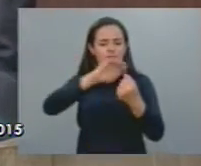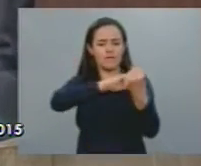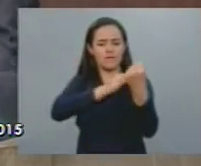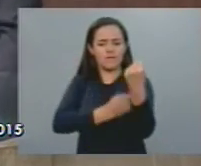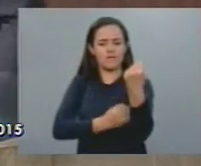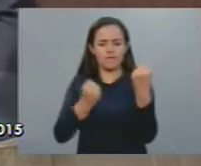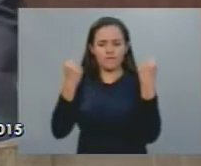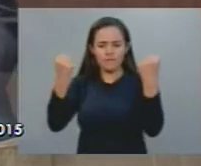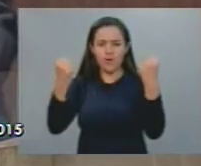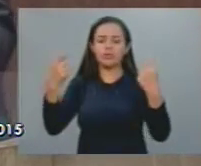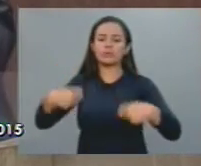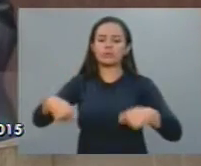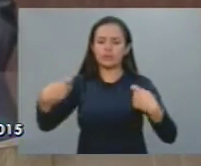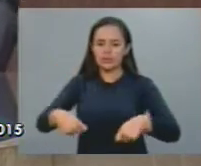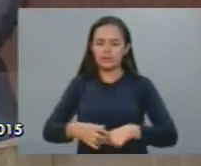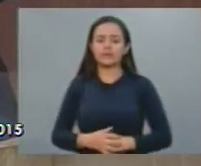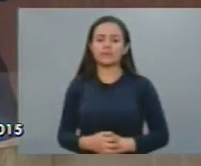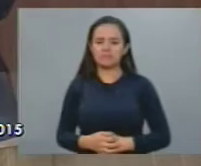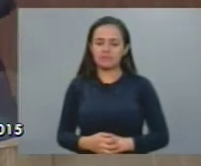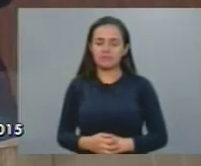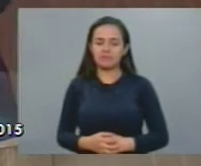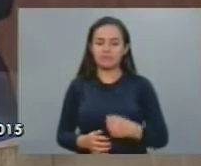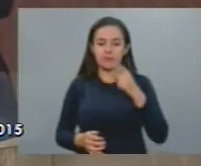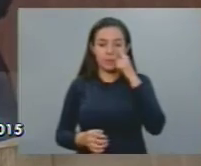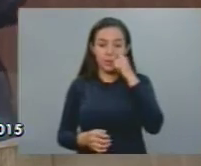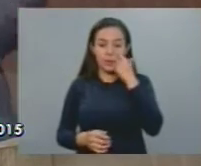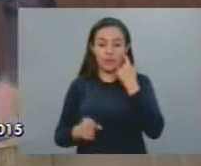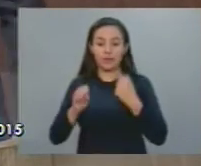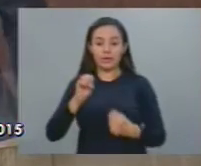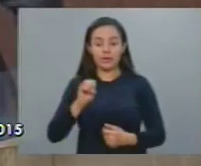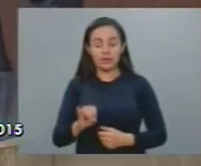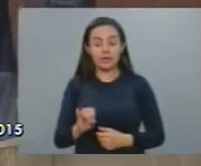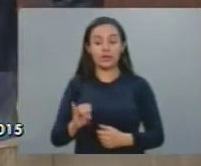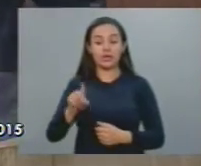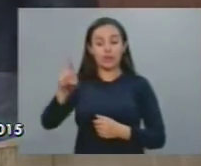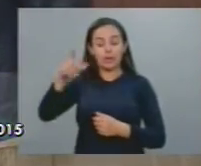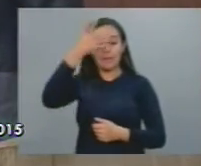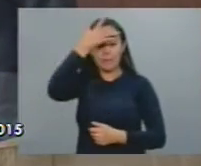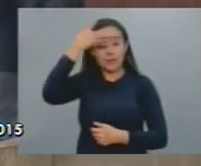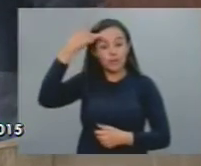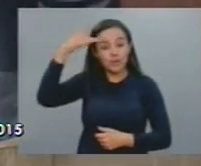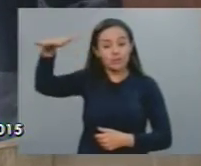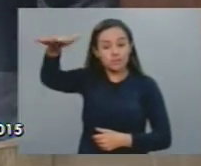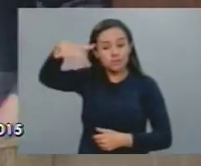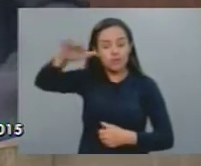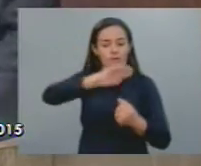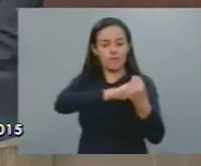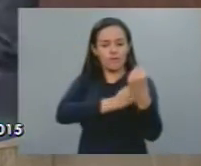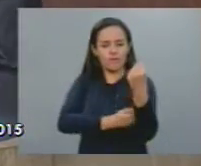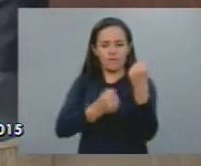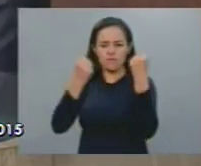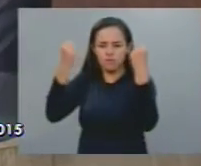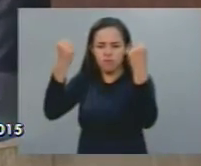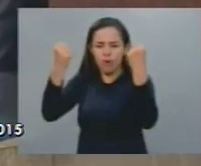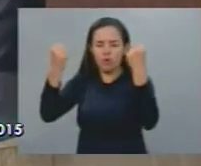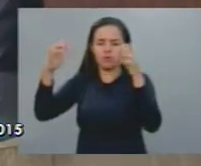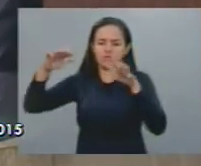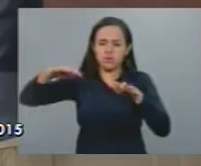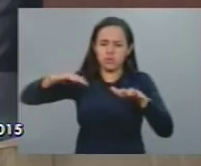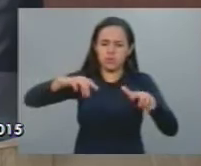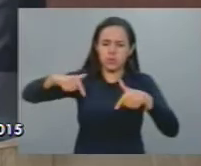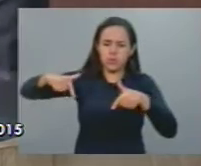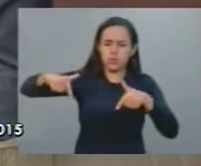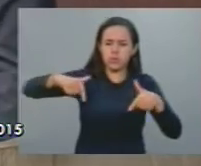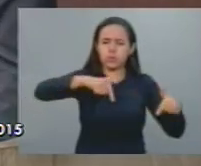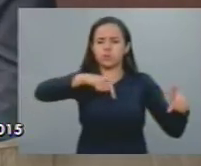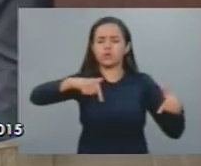grande historiadora, quanto maior o poder popular, menor o poder do capital. E aqui nós temos que